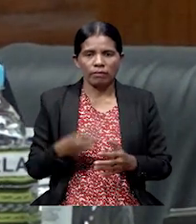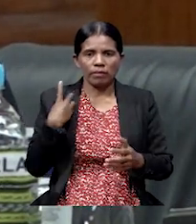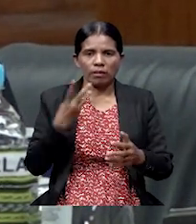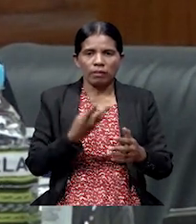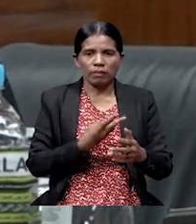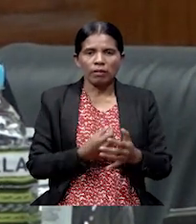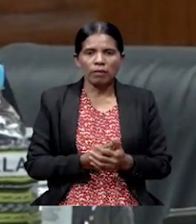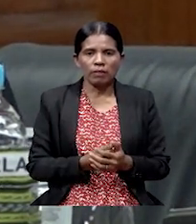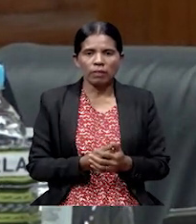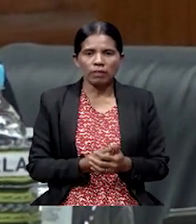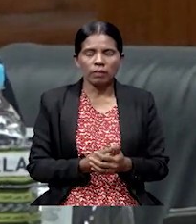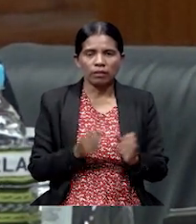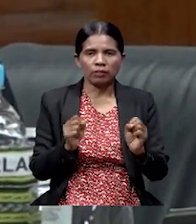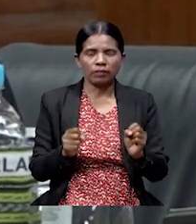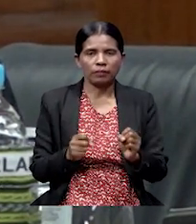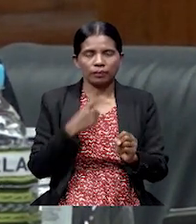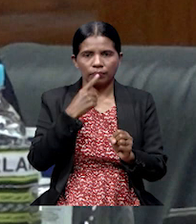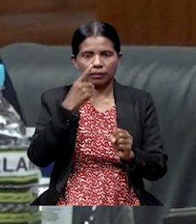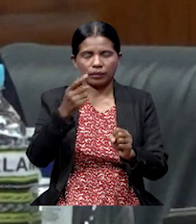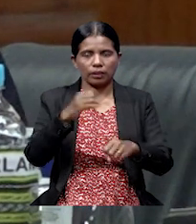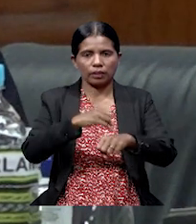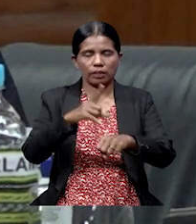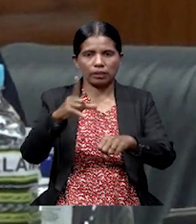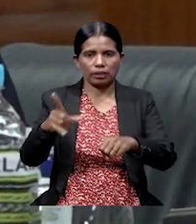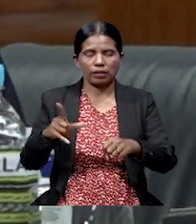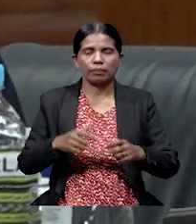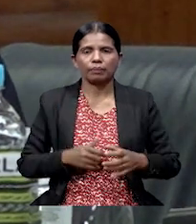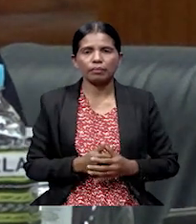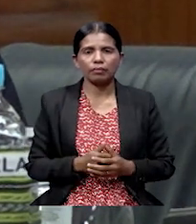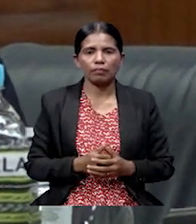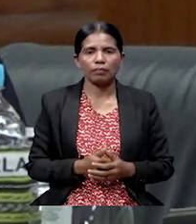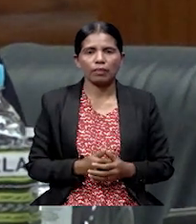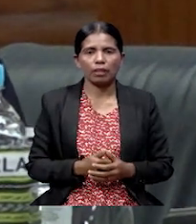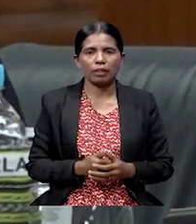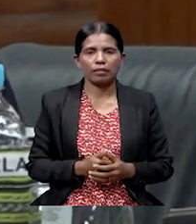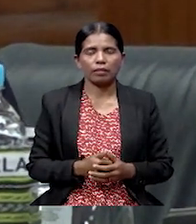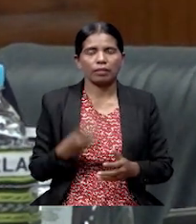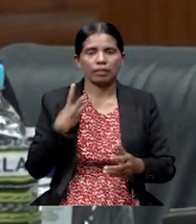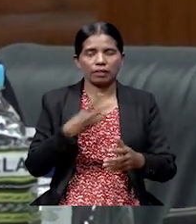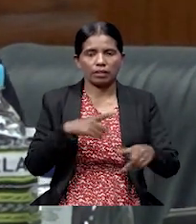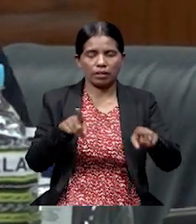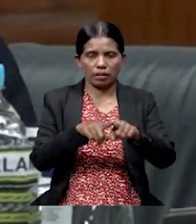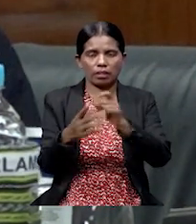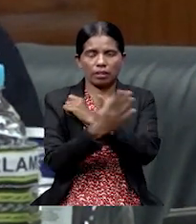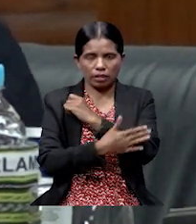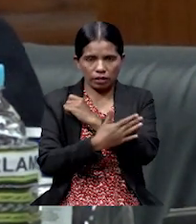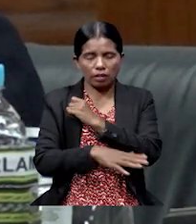inserção e a comunidade internacional não defende o prestígio nessa nação no povo.